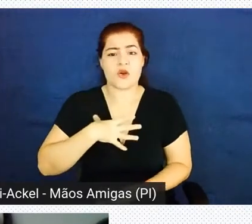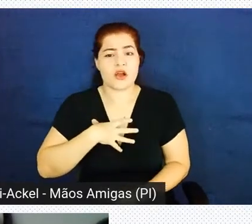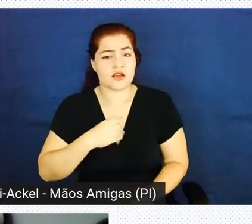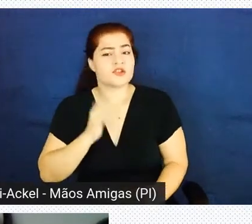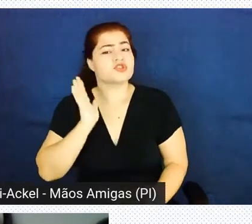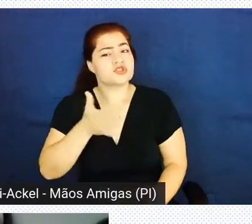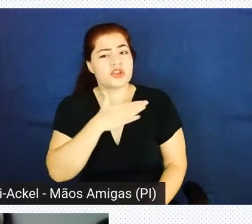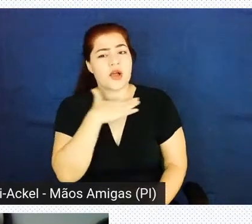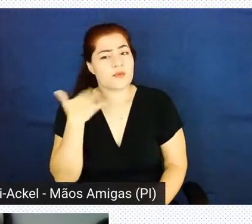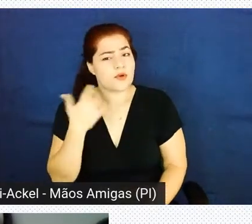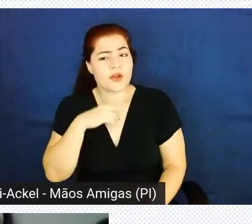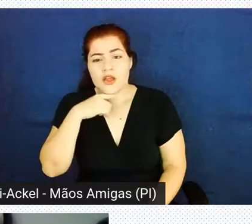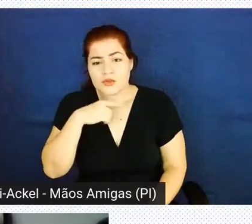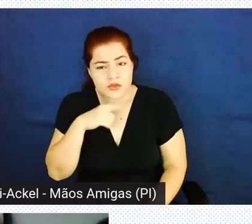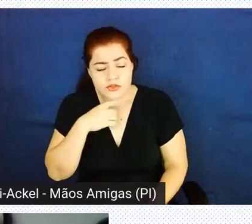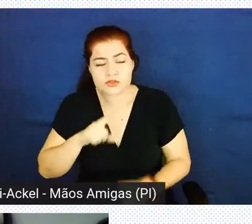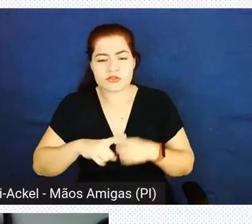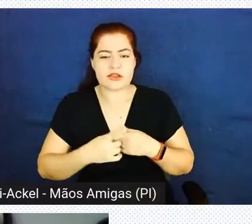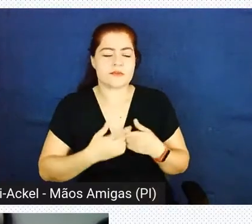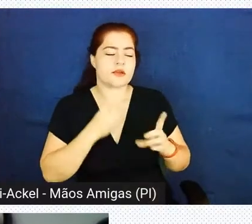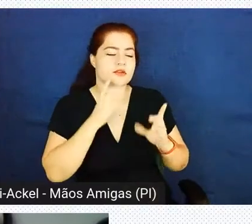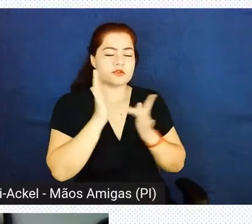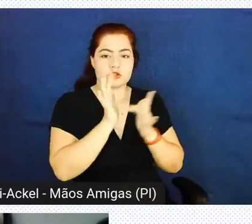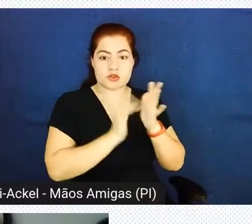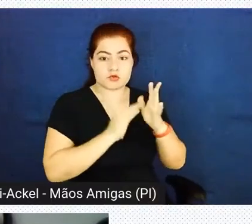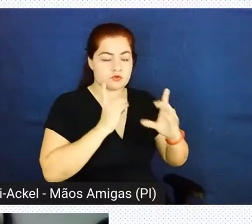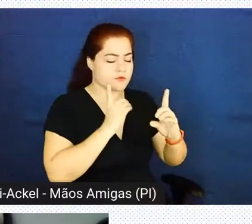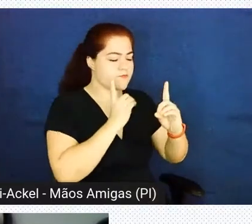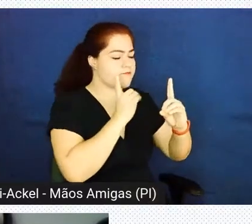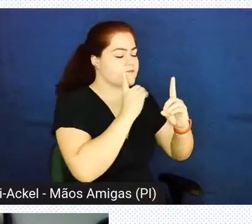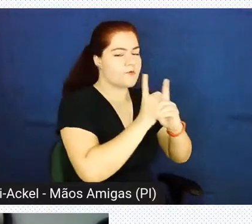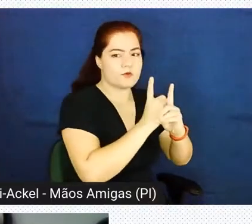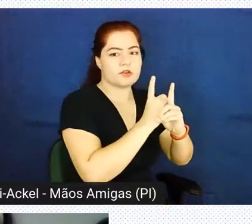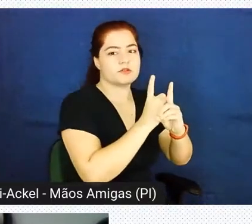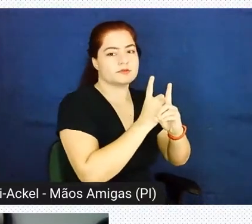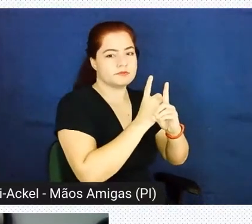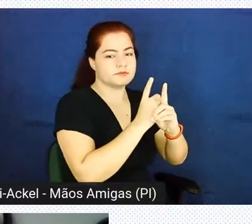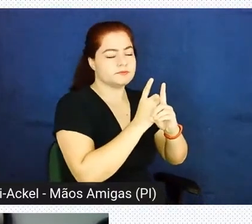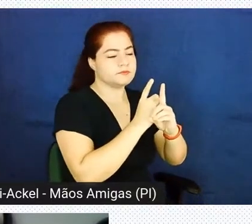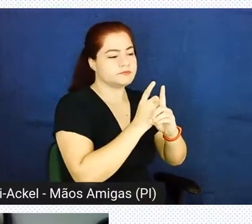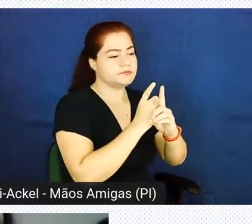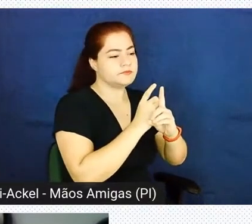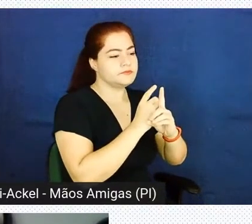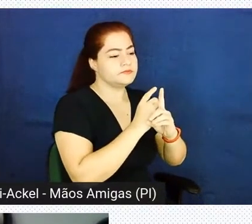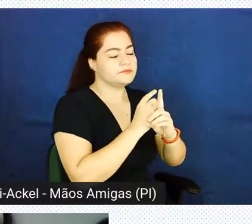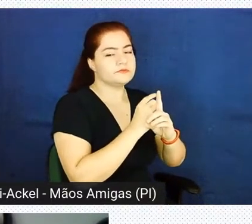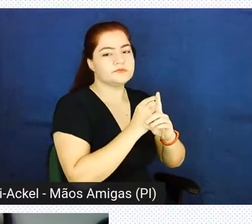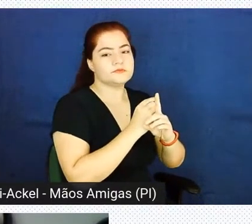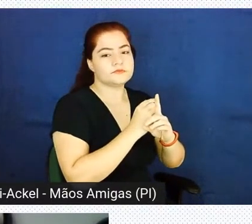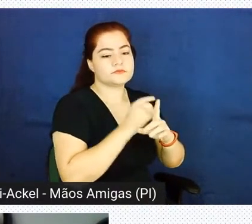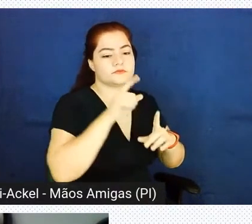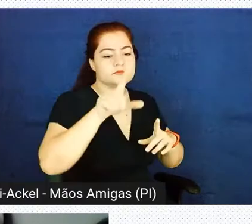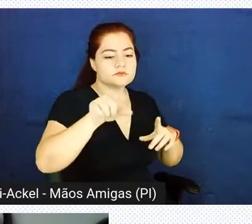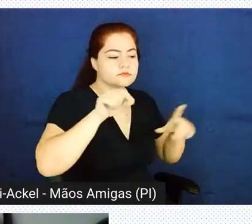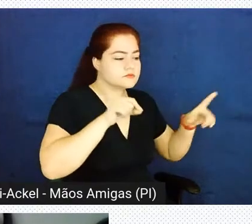não adiantava. Mas, chegando a casa, Jesus convidou apenas alguns discípulos mais